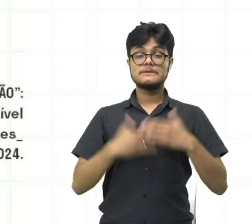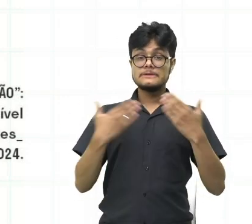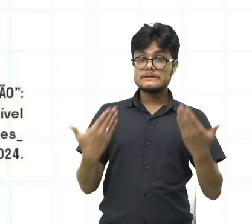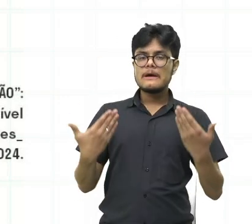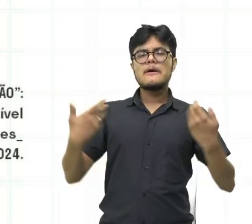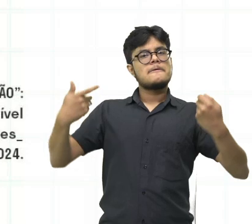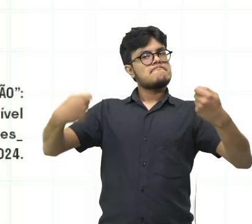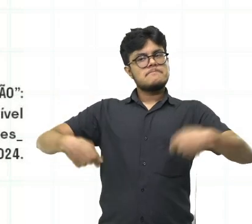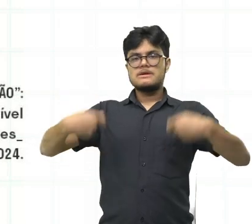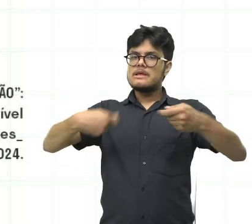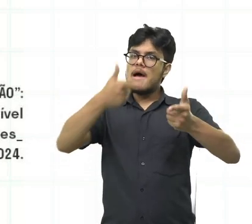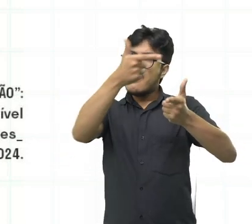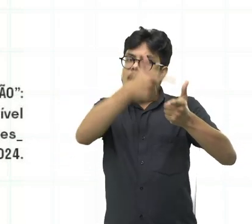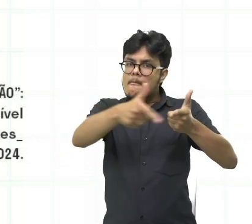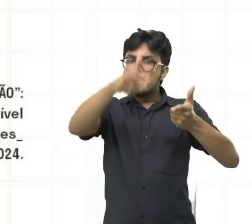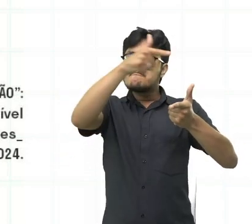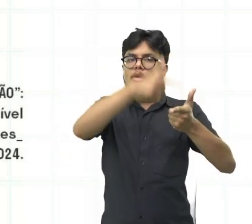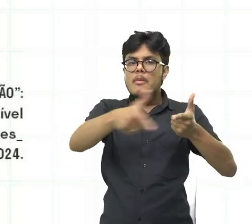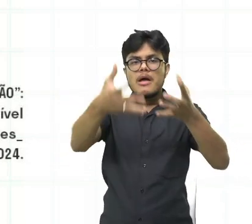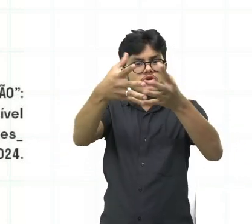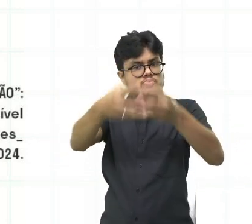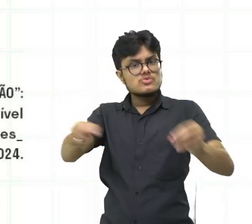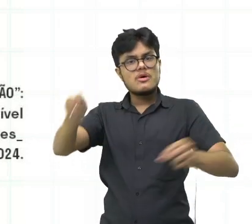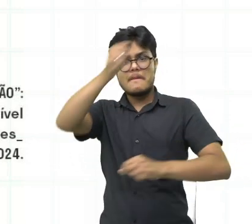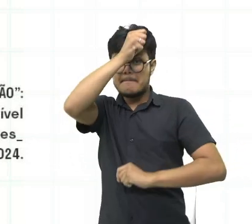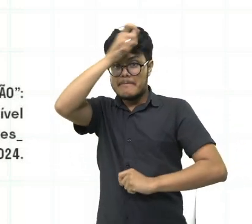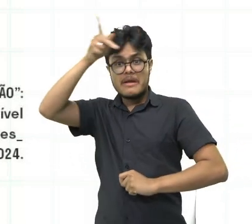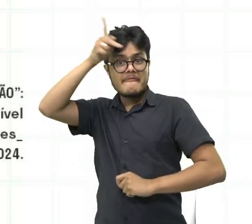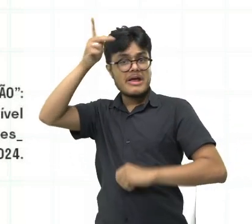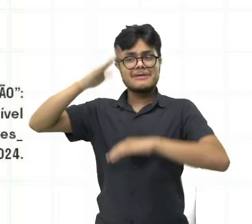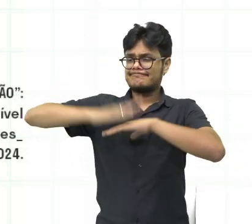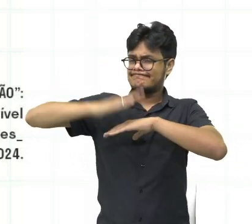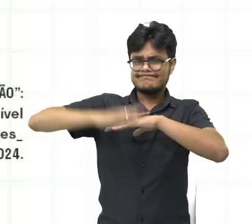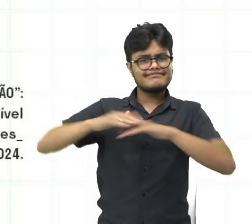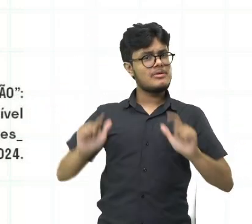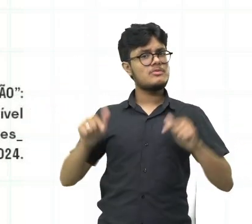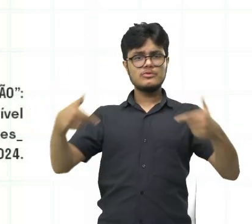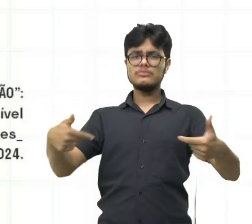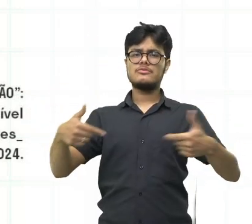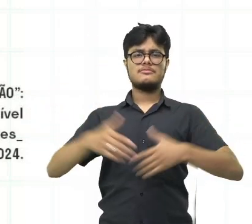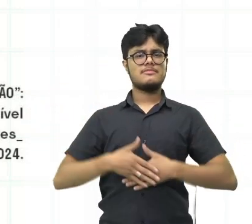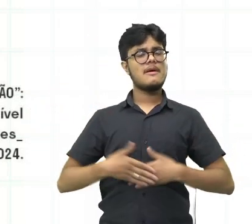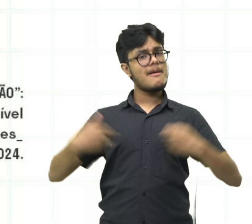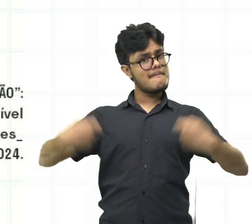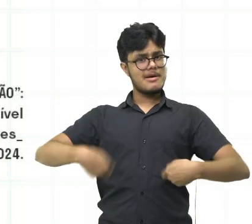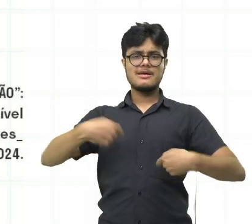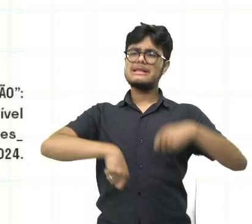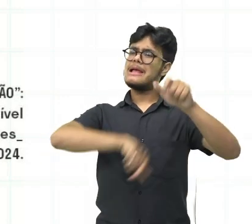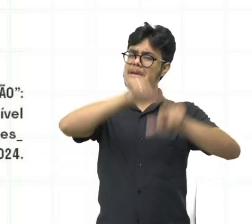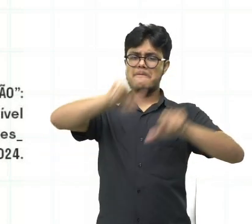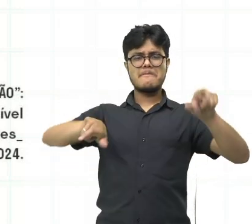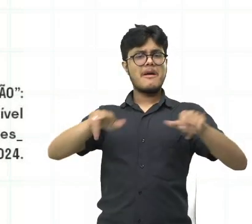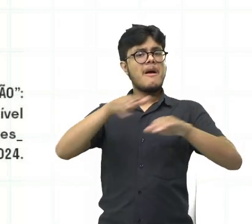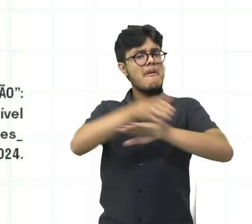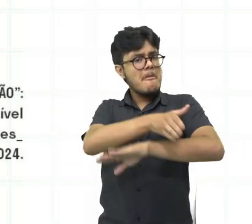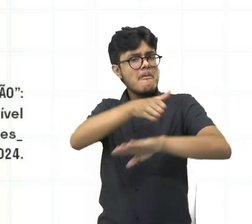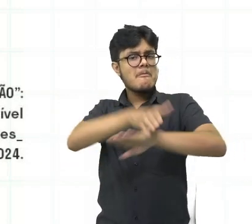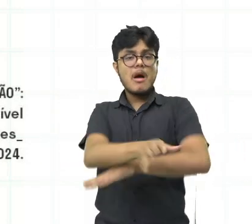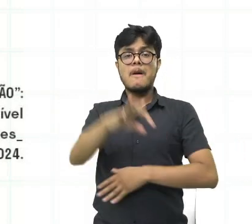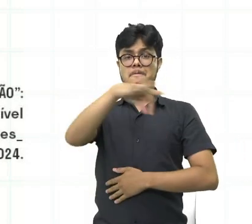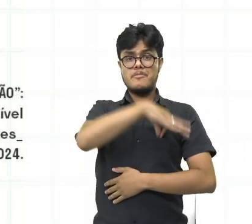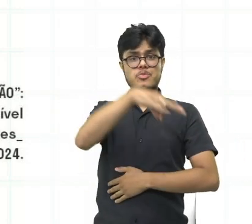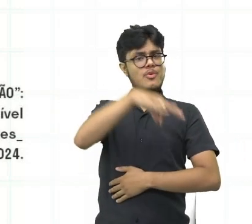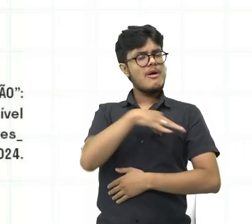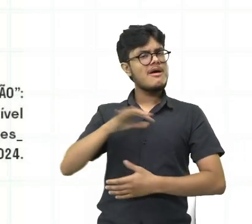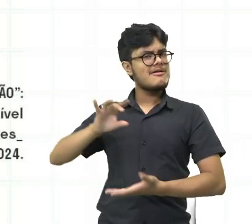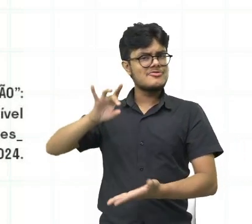faça algo, ele quer que vá lá e solucione esse problema. De que forma? Mandando mais policiais, fazendo a rota no bairro